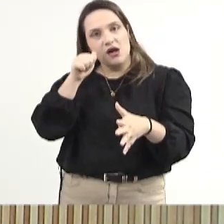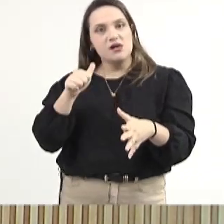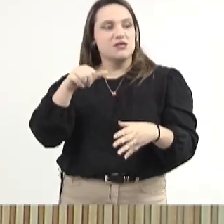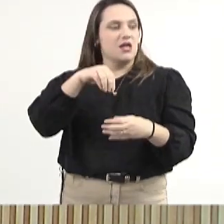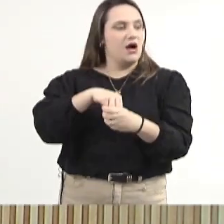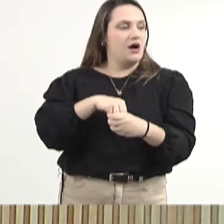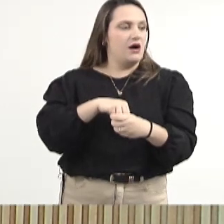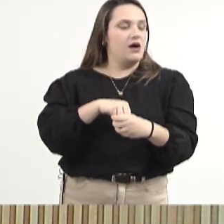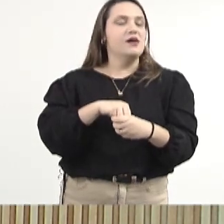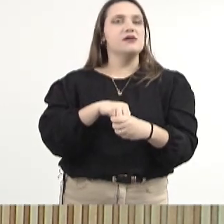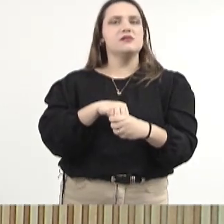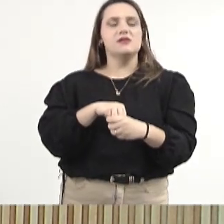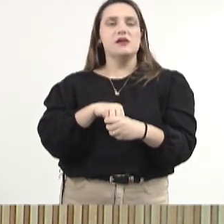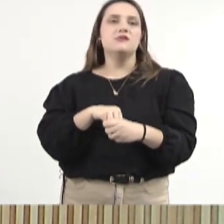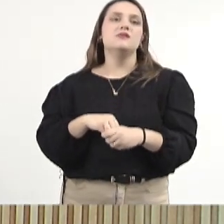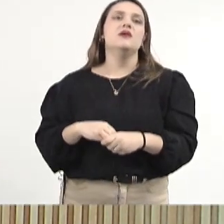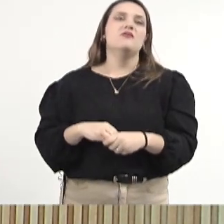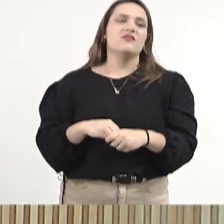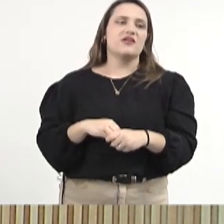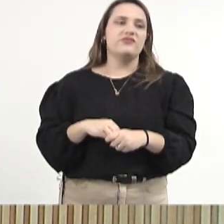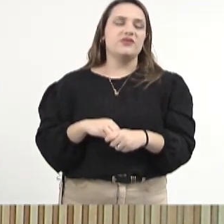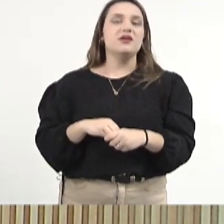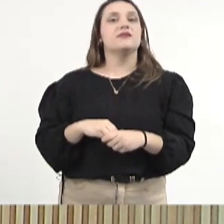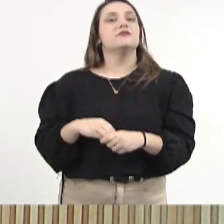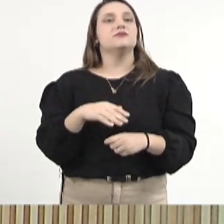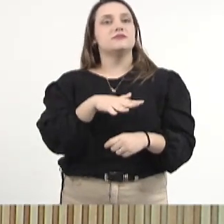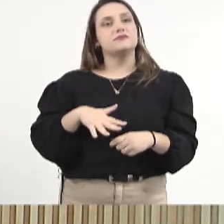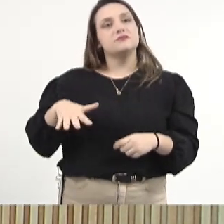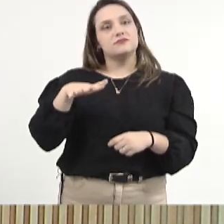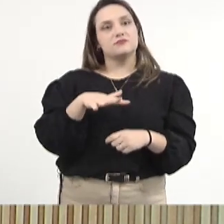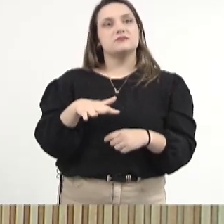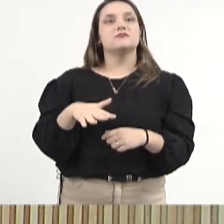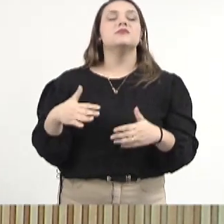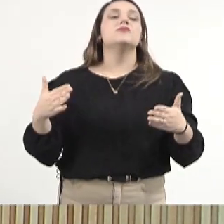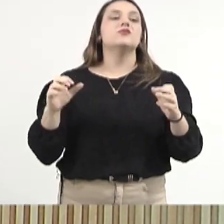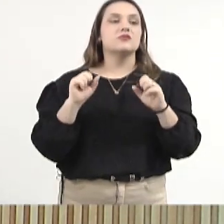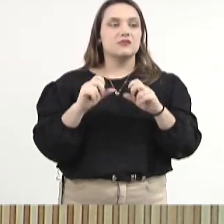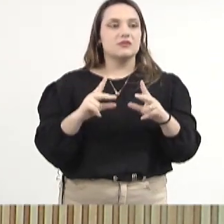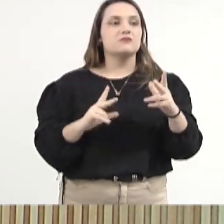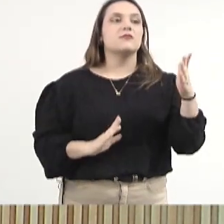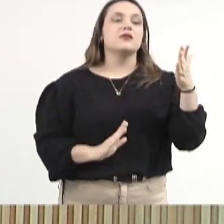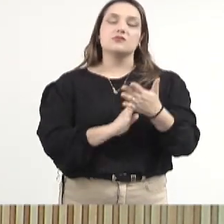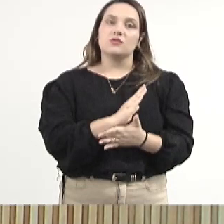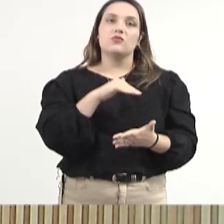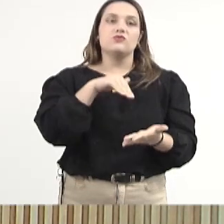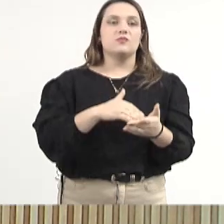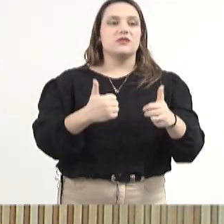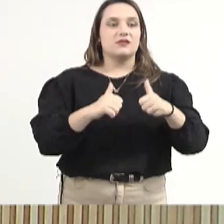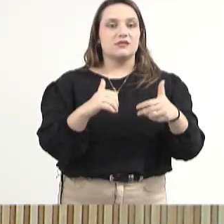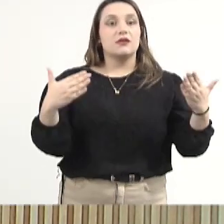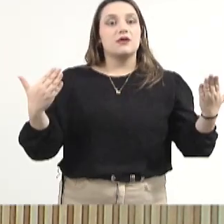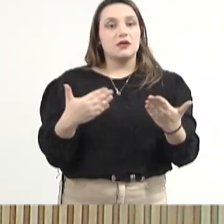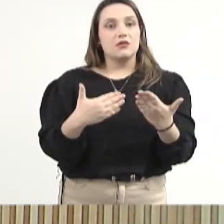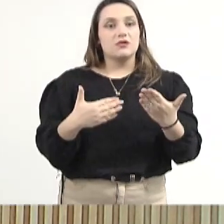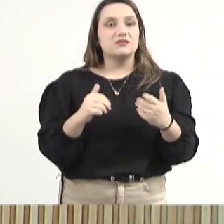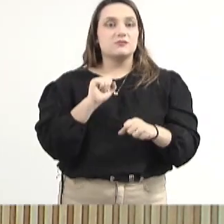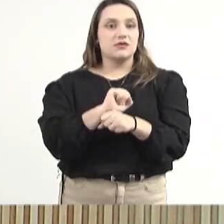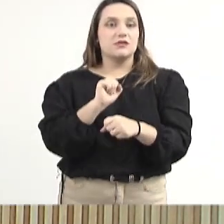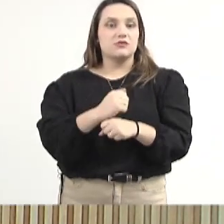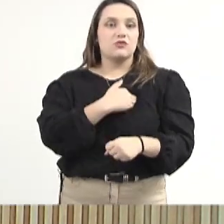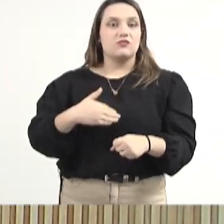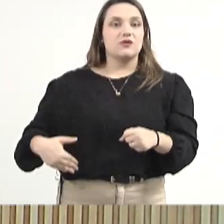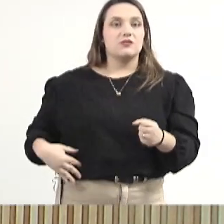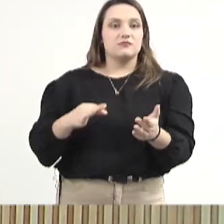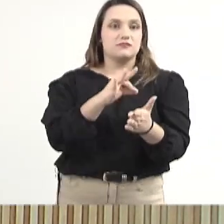no campo, que a gente sempre associa a um ambiente muito masculino. Agora sim, então, a matéria aprovada em redação final, seguindo para a sanção do